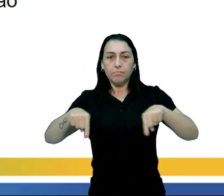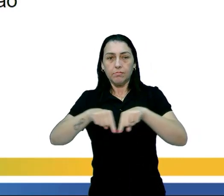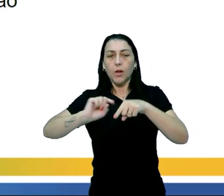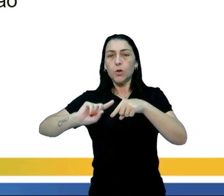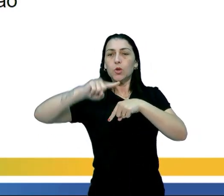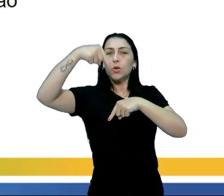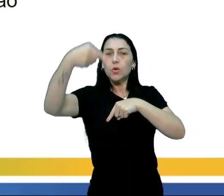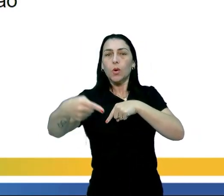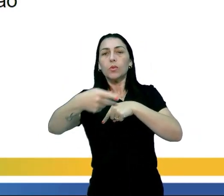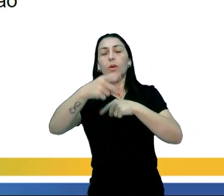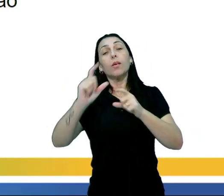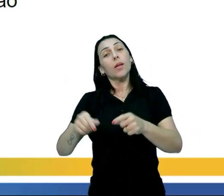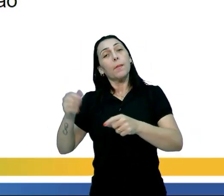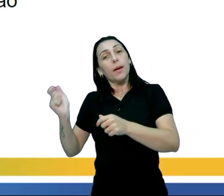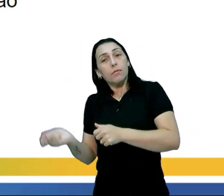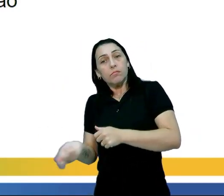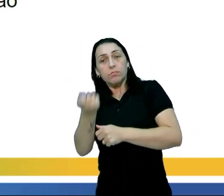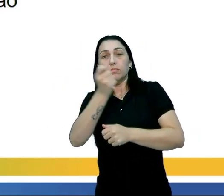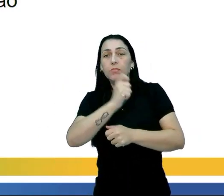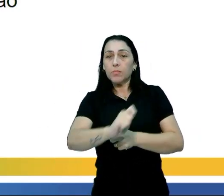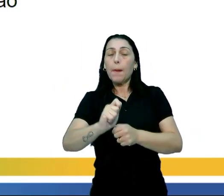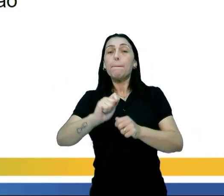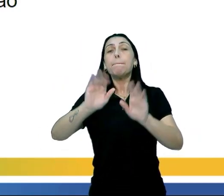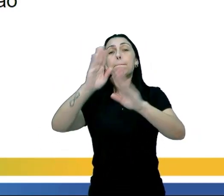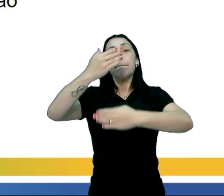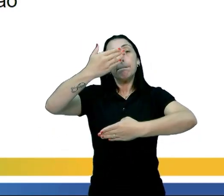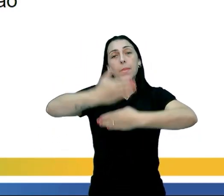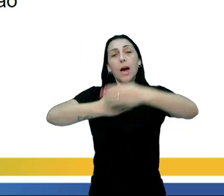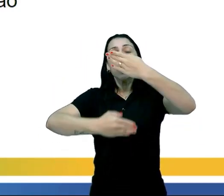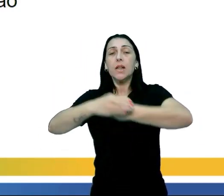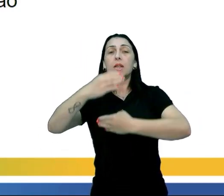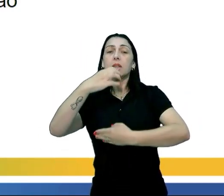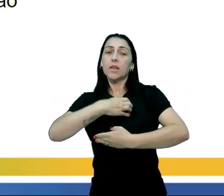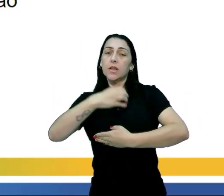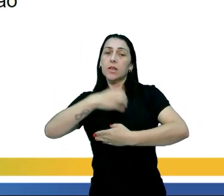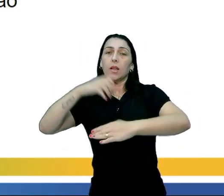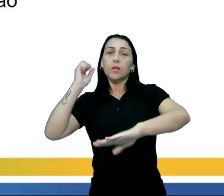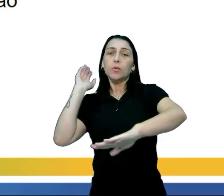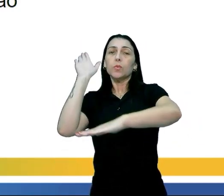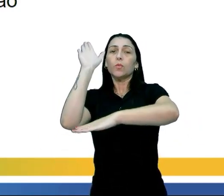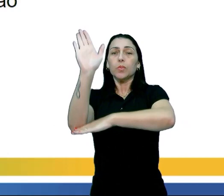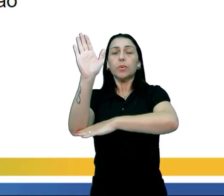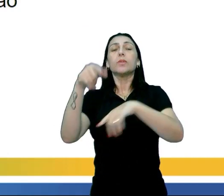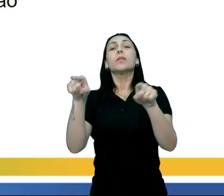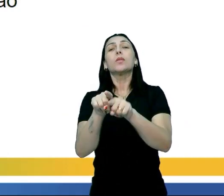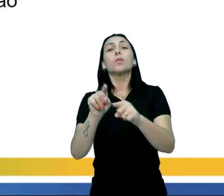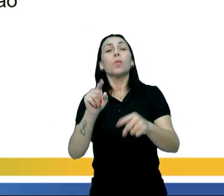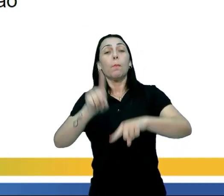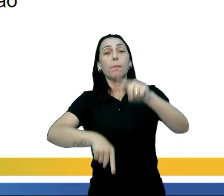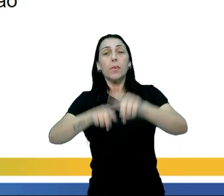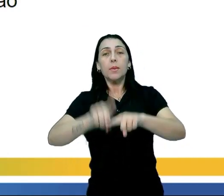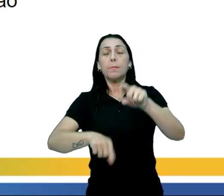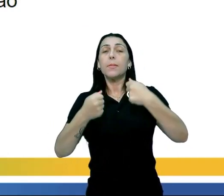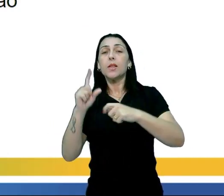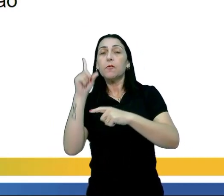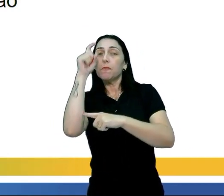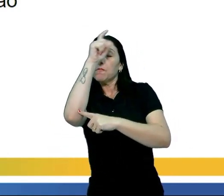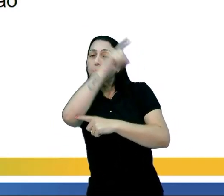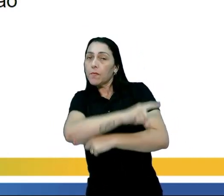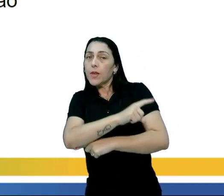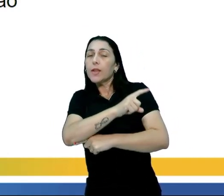uma rede ou rebatendo contra uma parede. Essa maneira de atravessar a bola ou o objeto deve dificultar